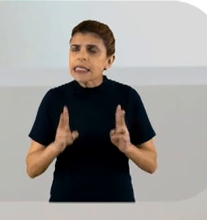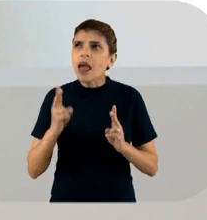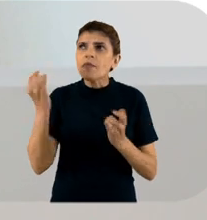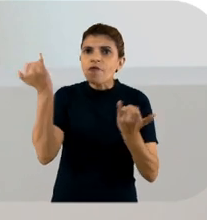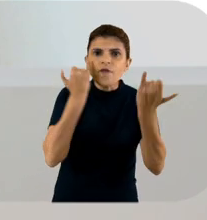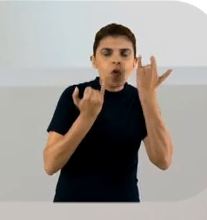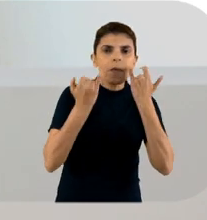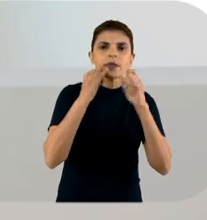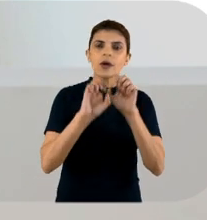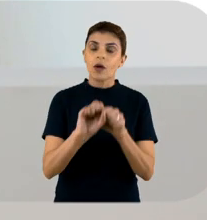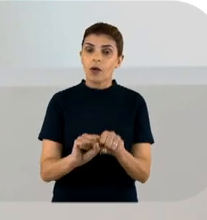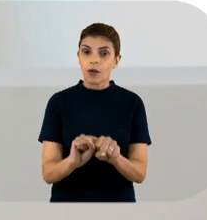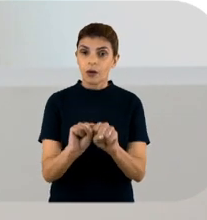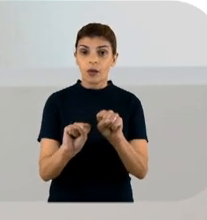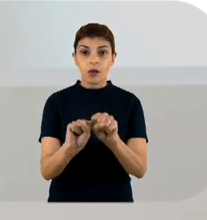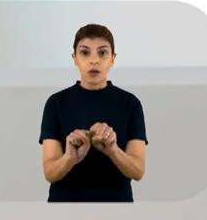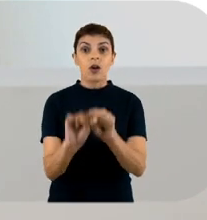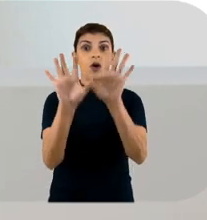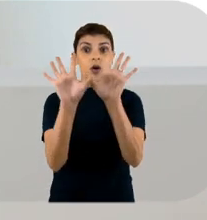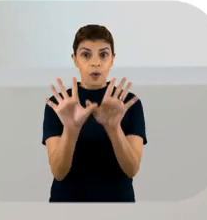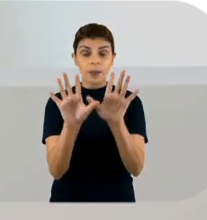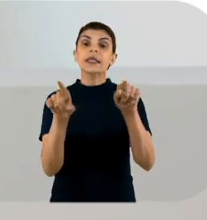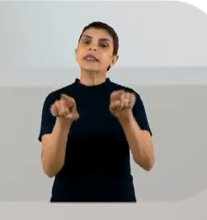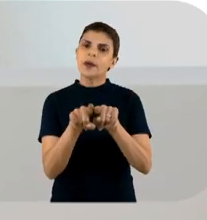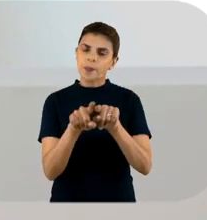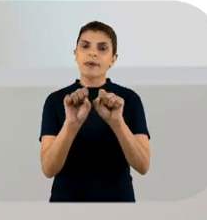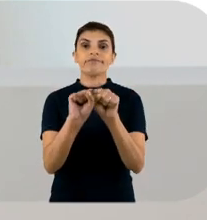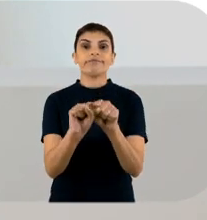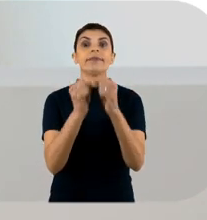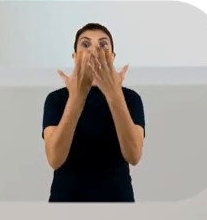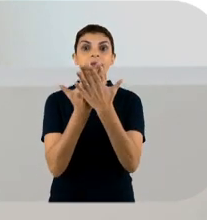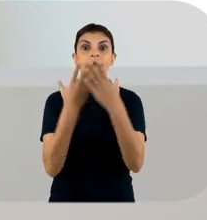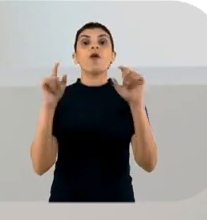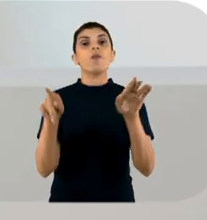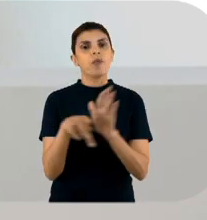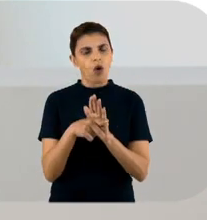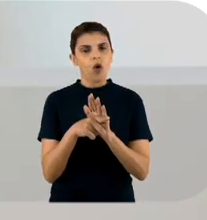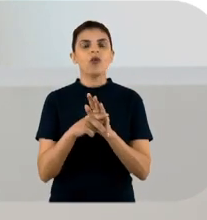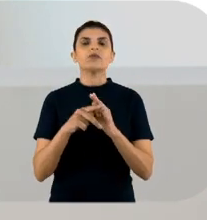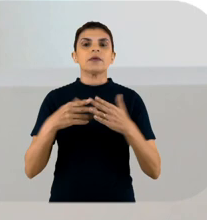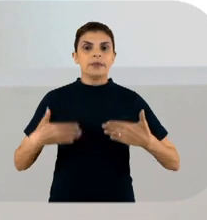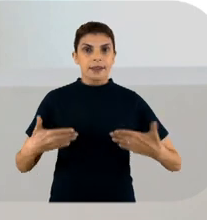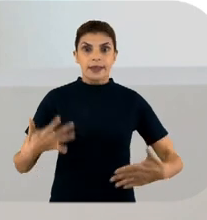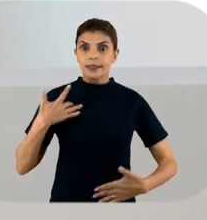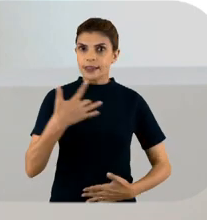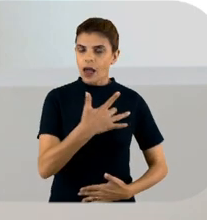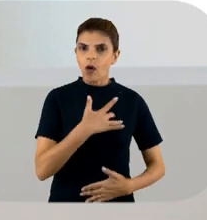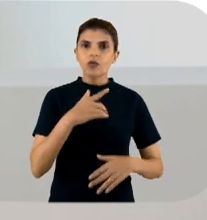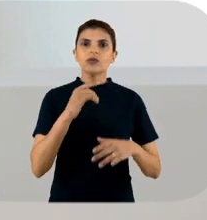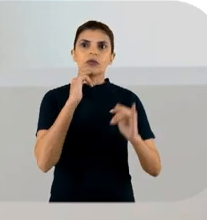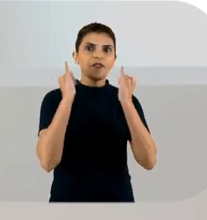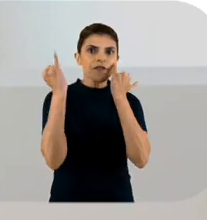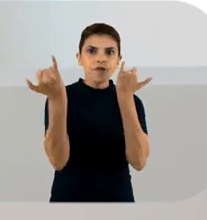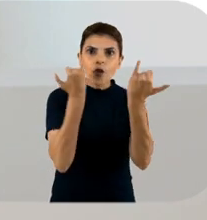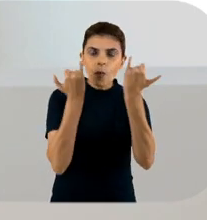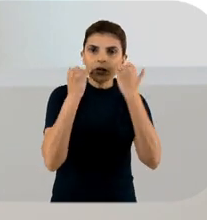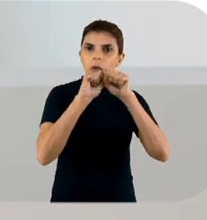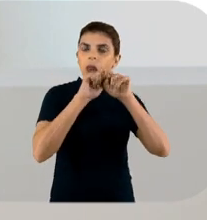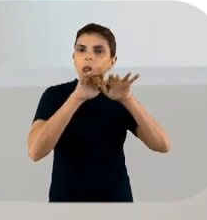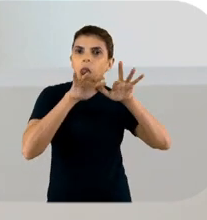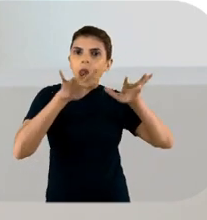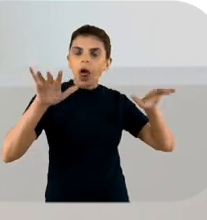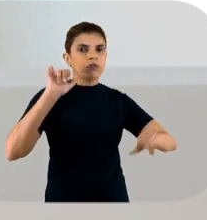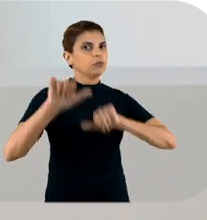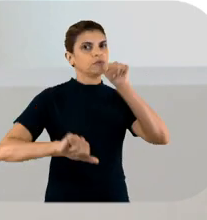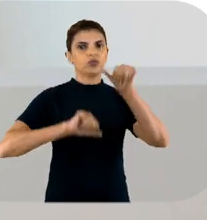sempre essas Fontes Porque como a gente falou as informações estão crescendo numa velocidade grande e muita